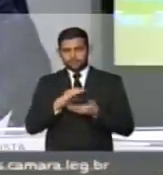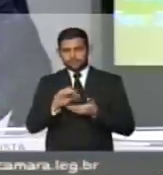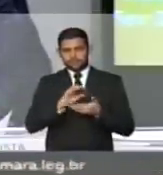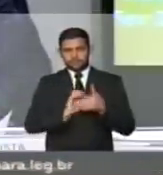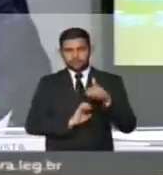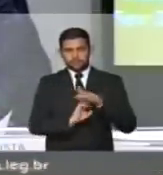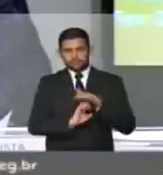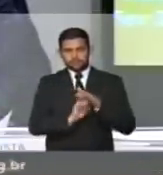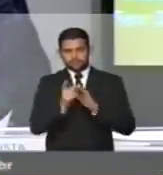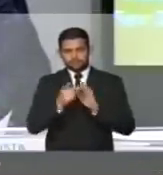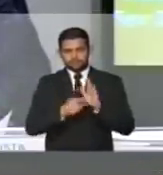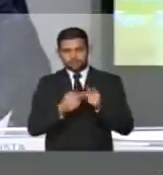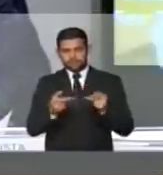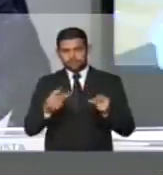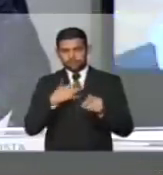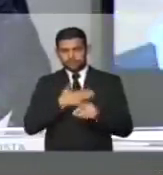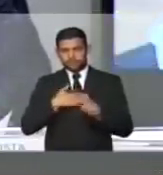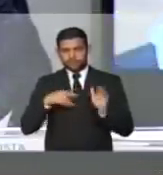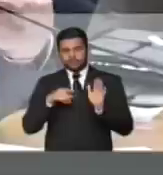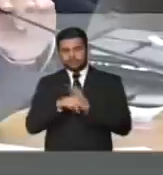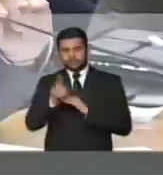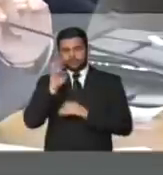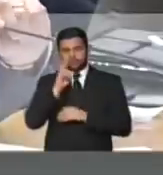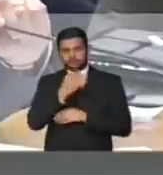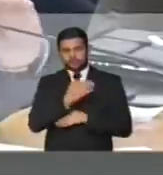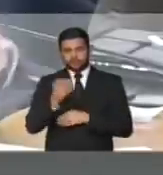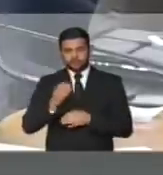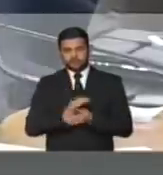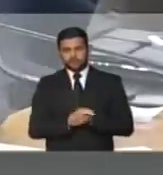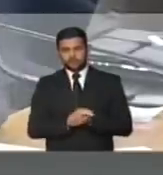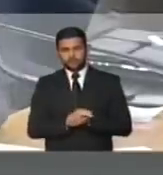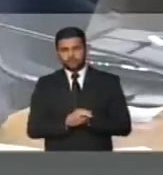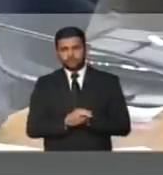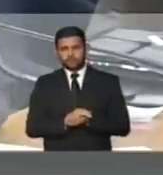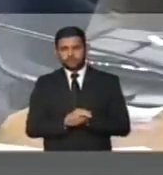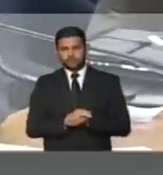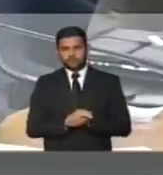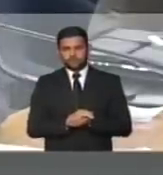projetos. Eu gostaria de perguntar à Vossa Senhoria, porque